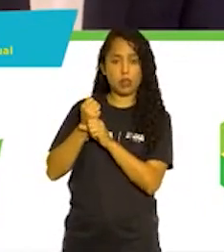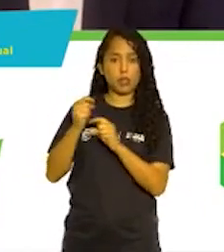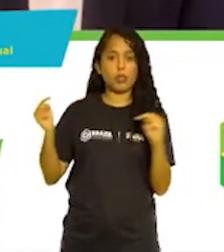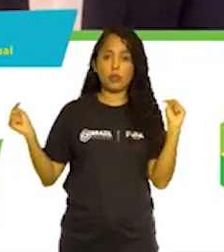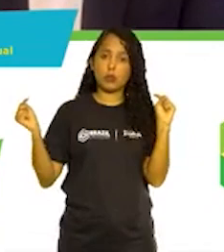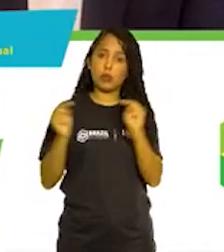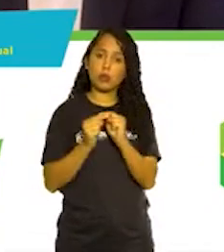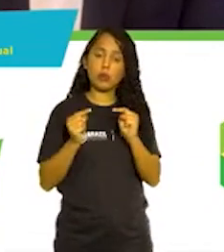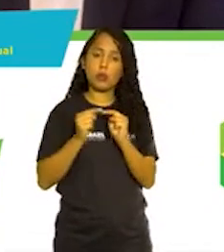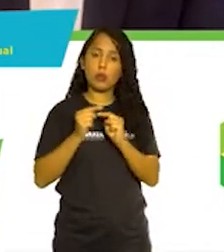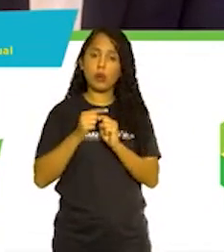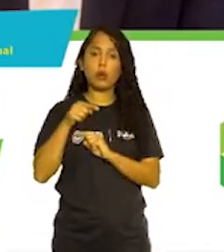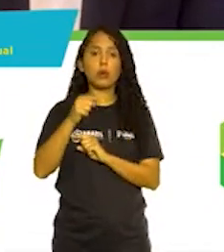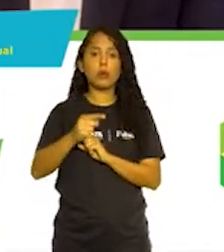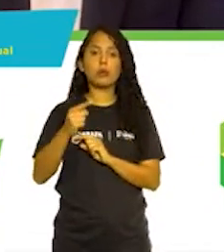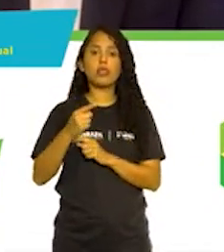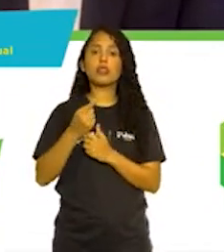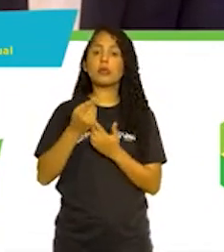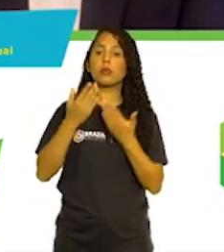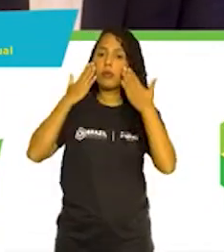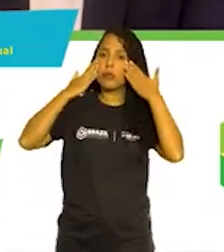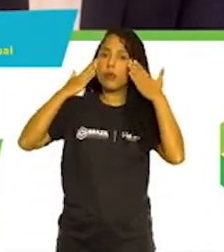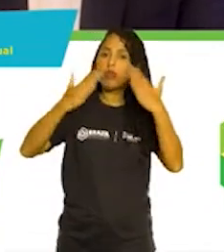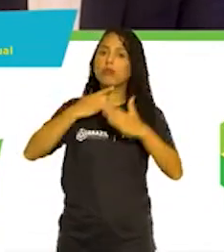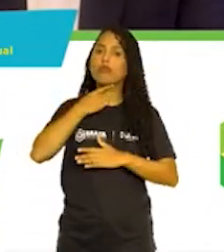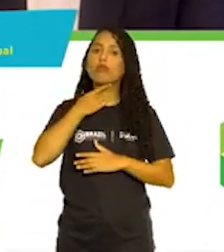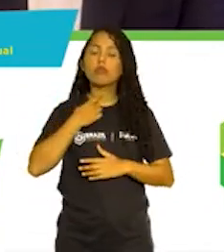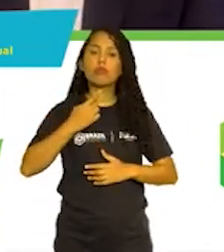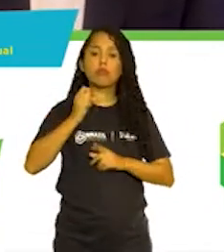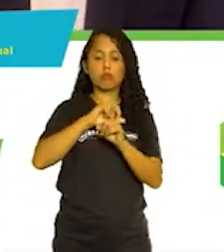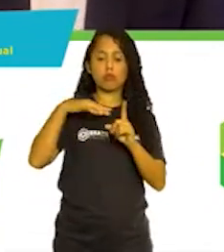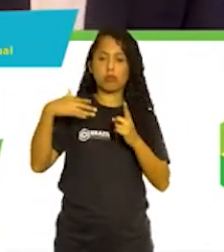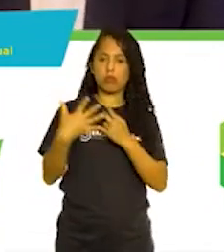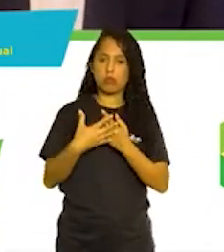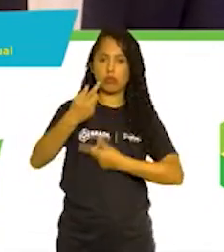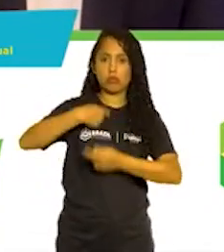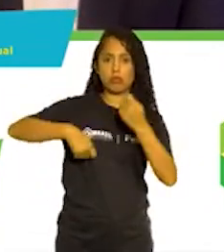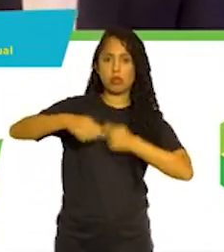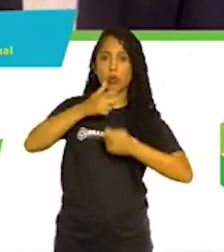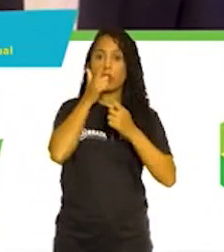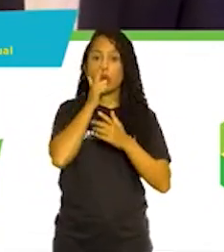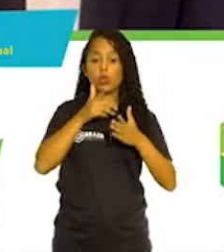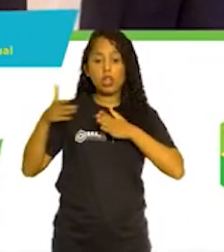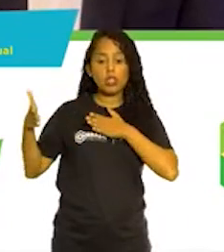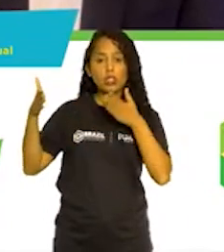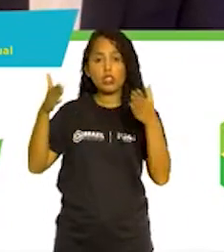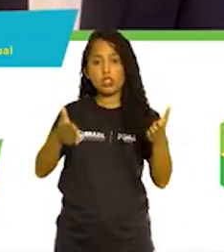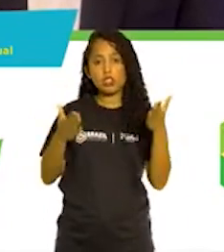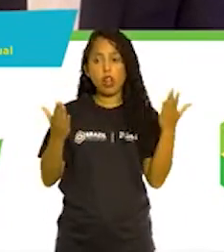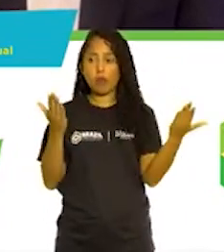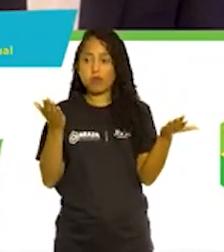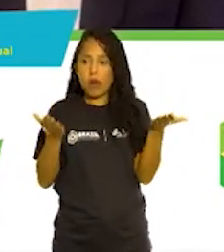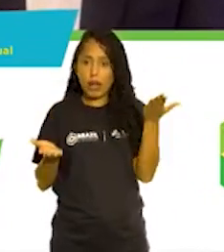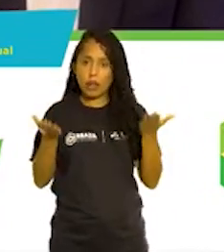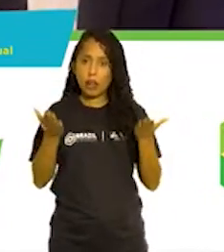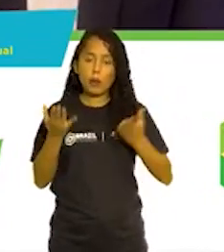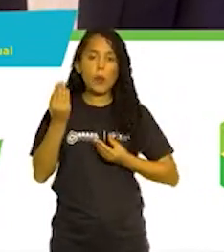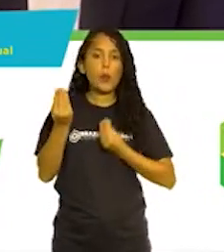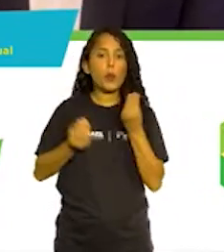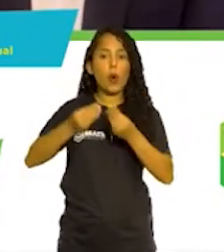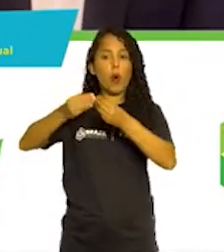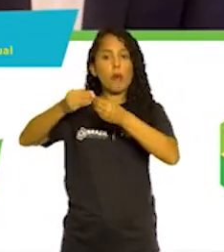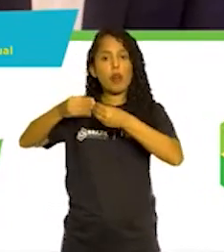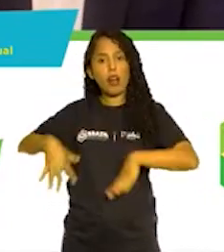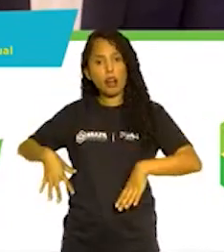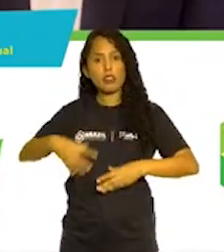onde aparecem os desejos da sociedade e onde se tenta chegar ao meio termo dos desejos da sociedade, de como vai gastar tudo